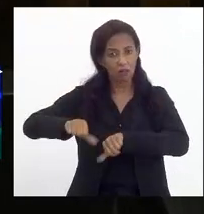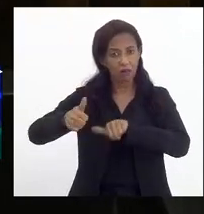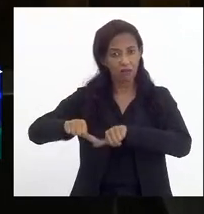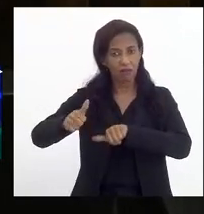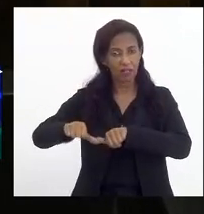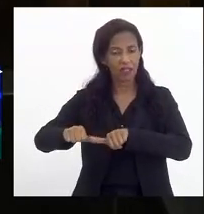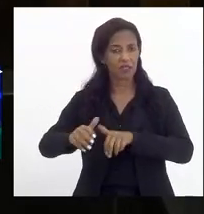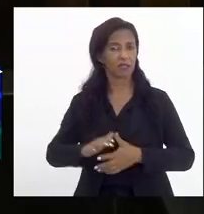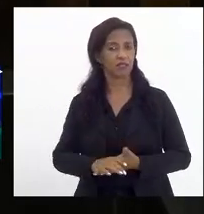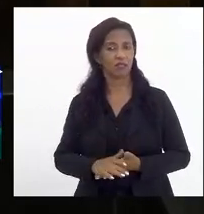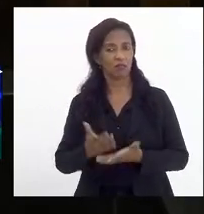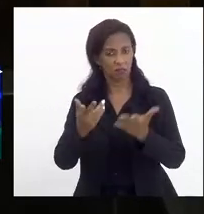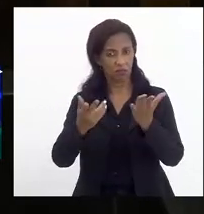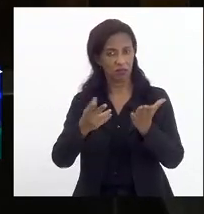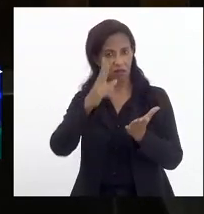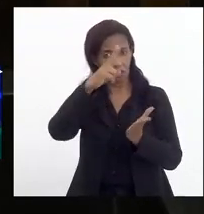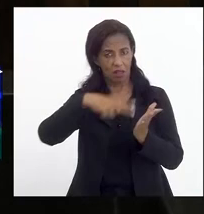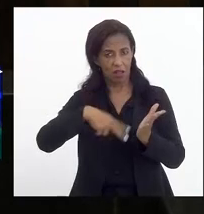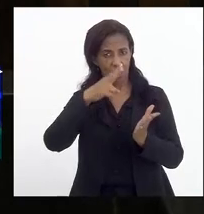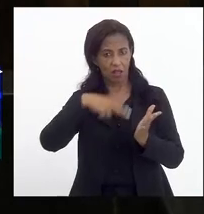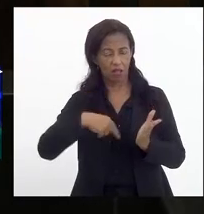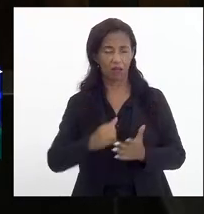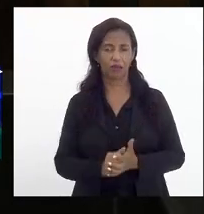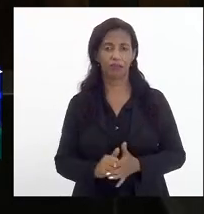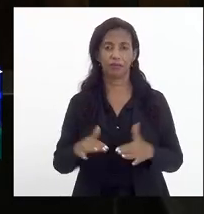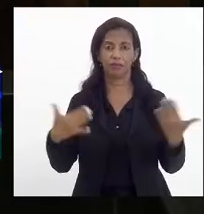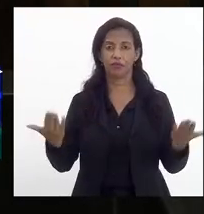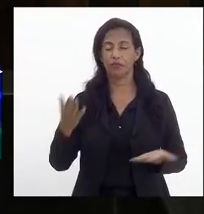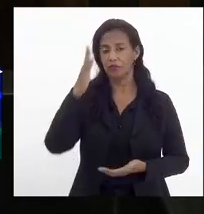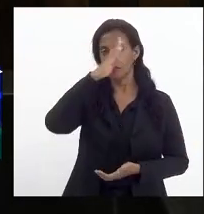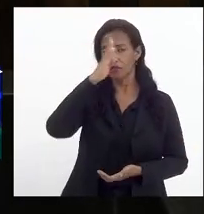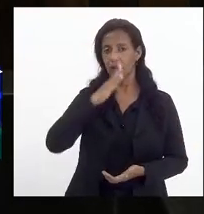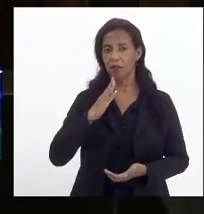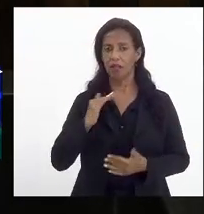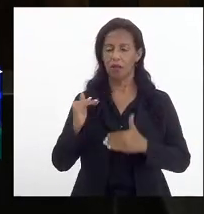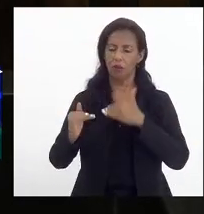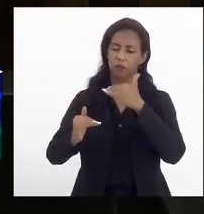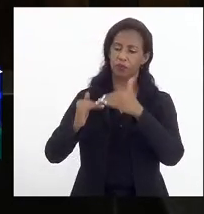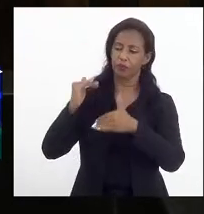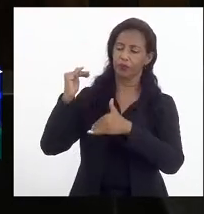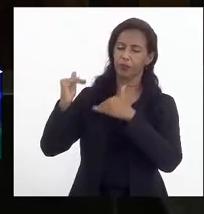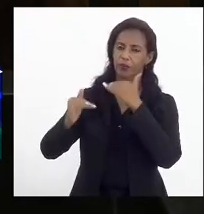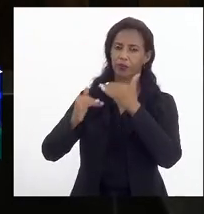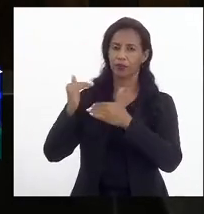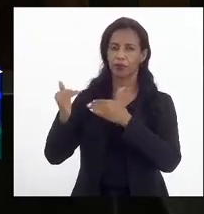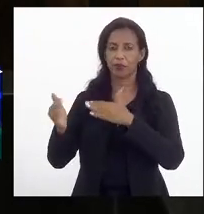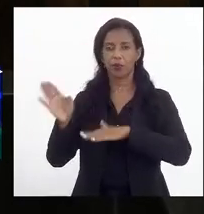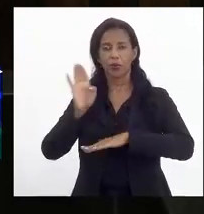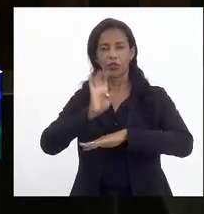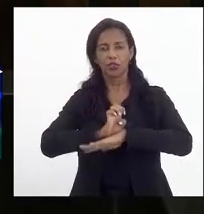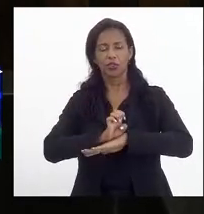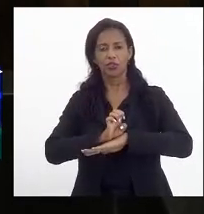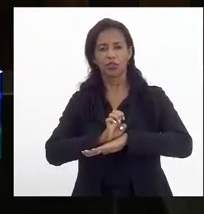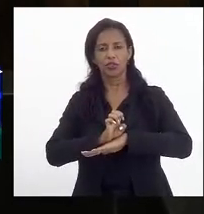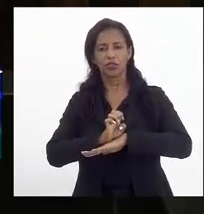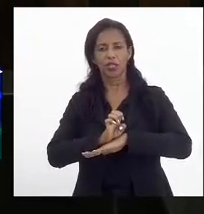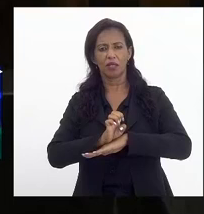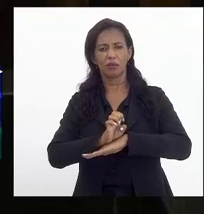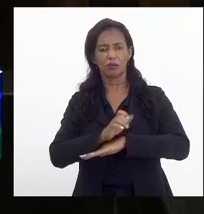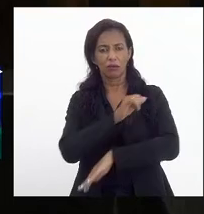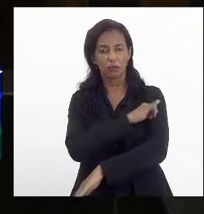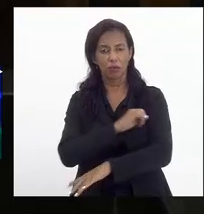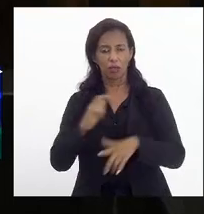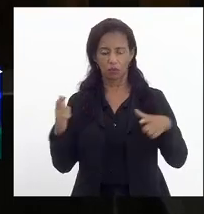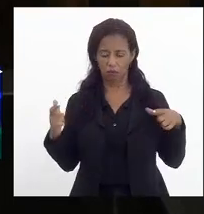que vossa excelência' leu que quando o Brasil cresce o estado do Rio de Janeiro cresce